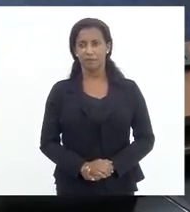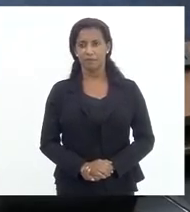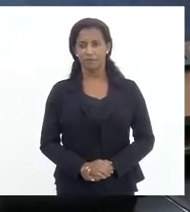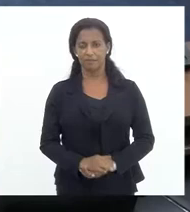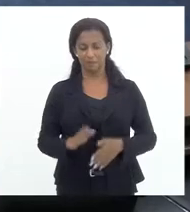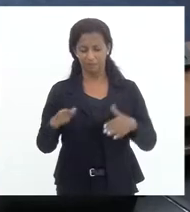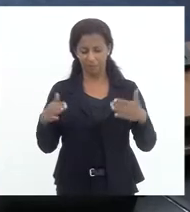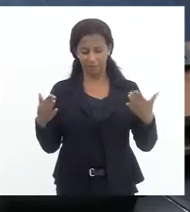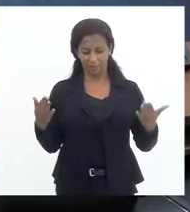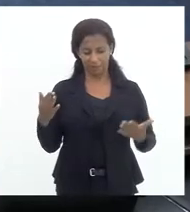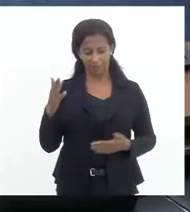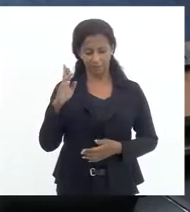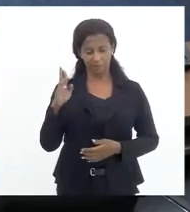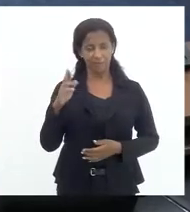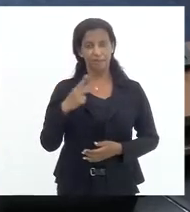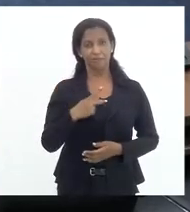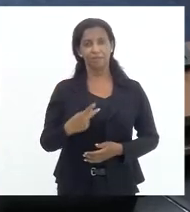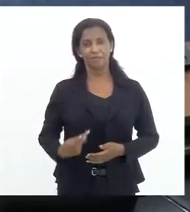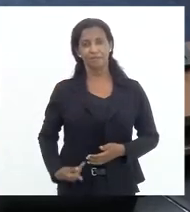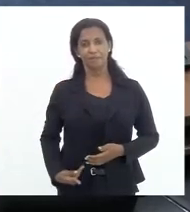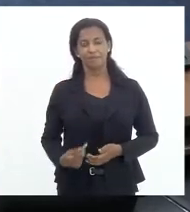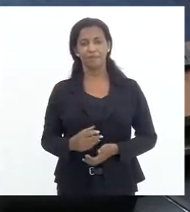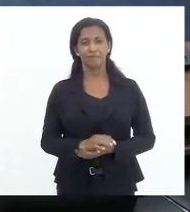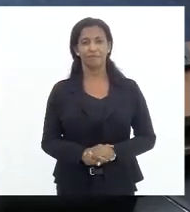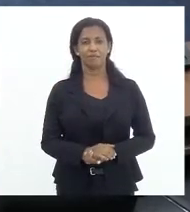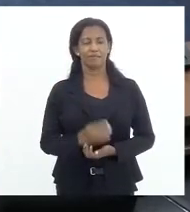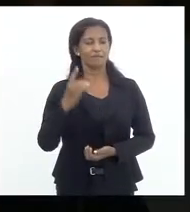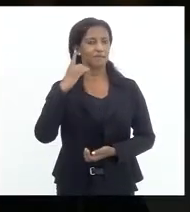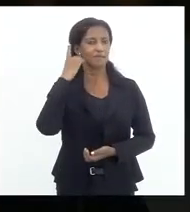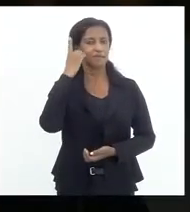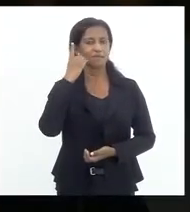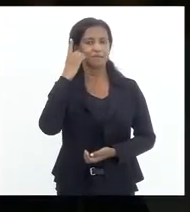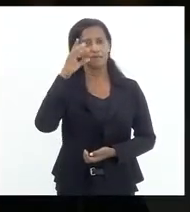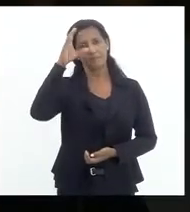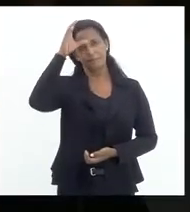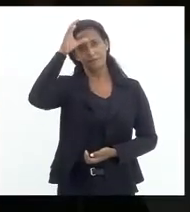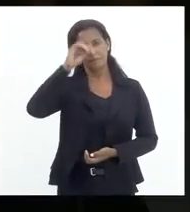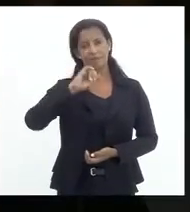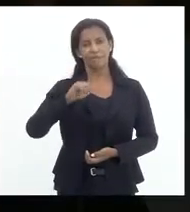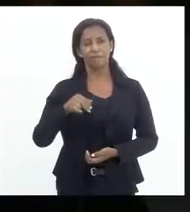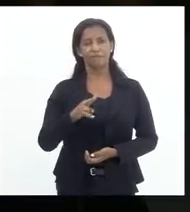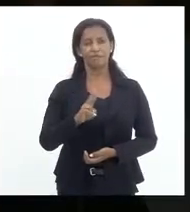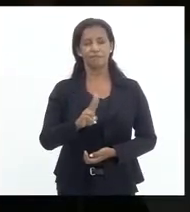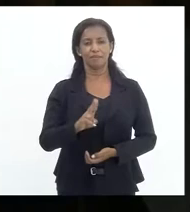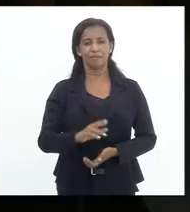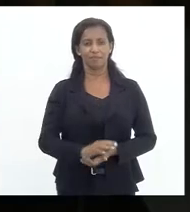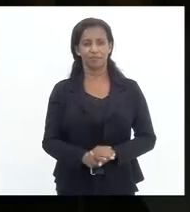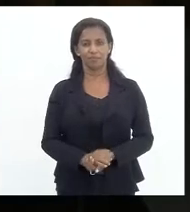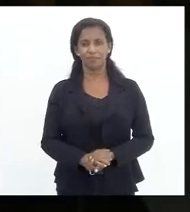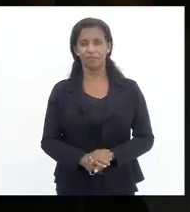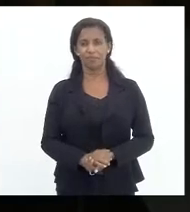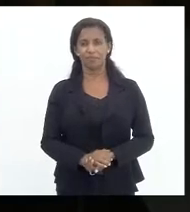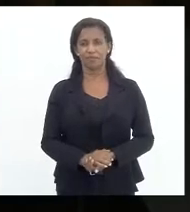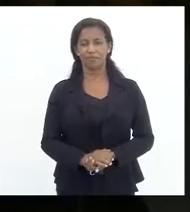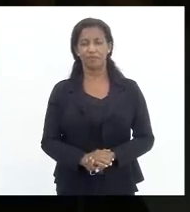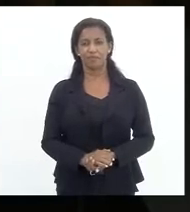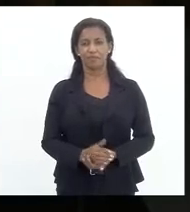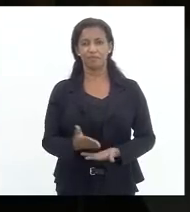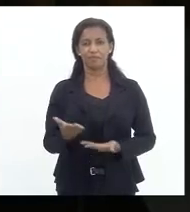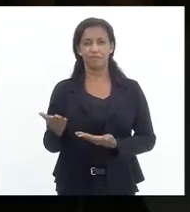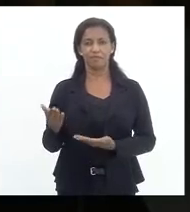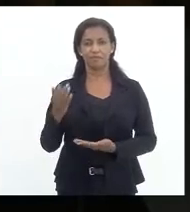a senhora Presidente deputada tia Ju o short